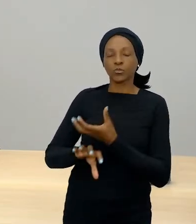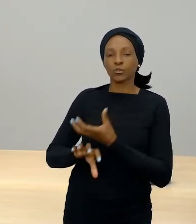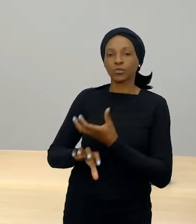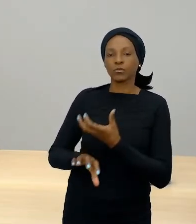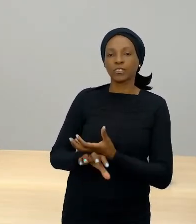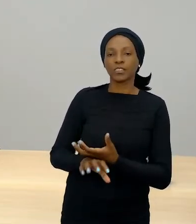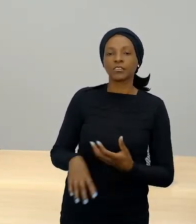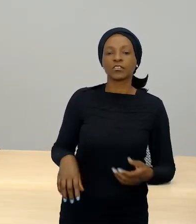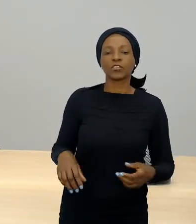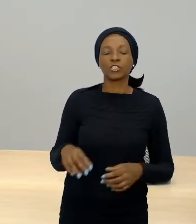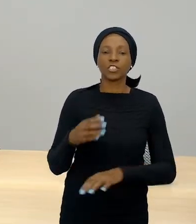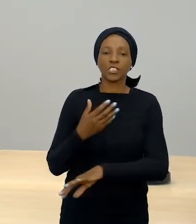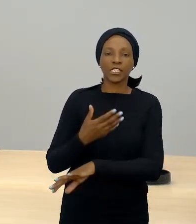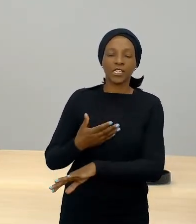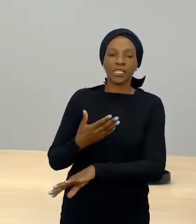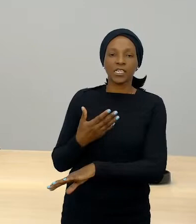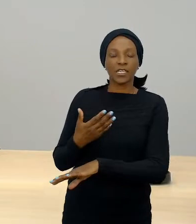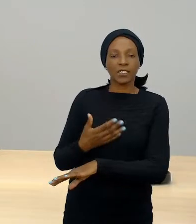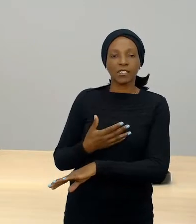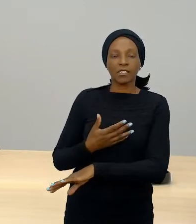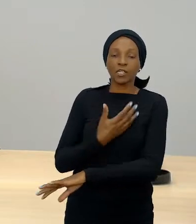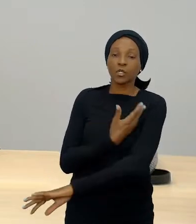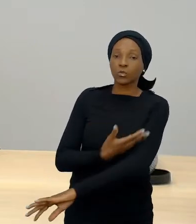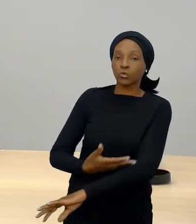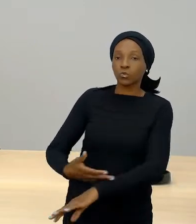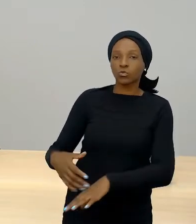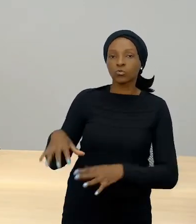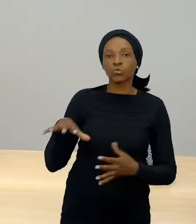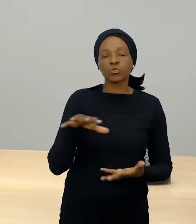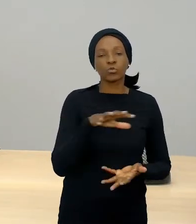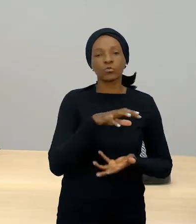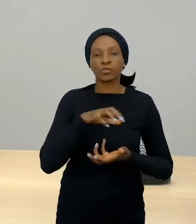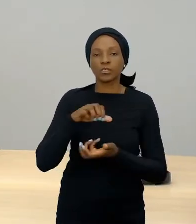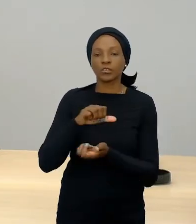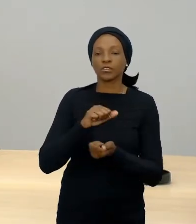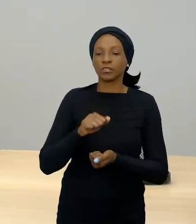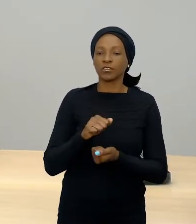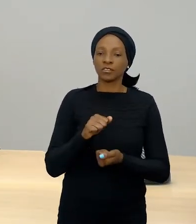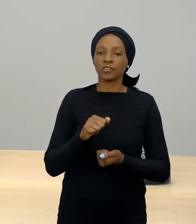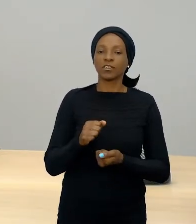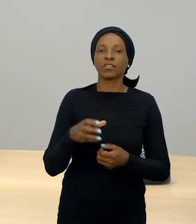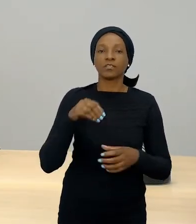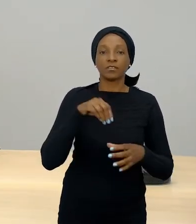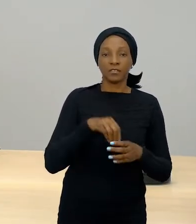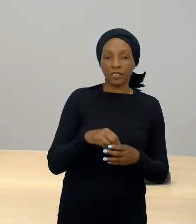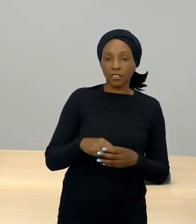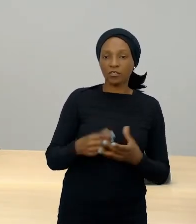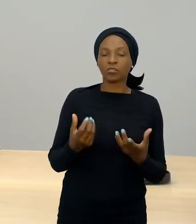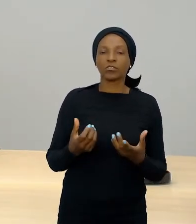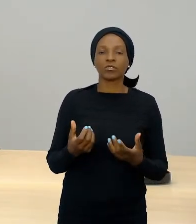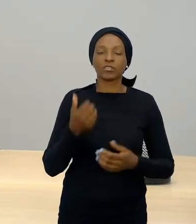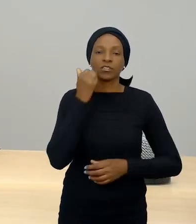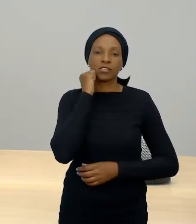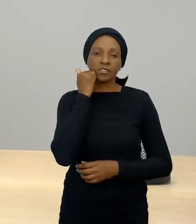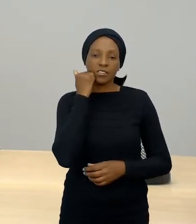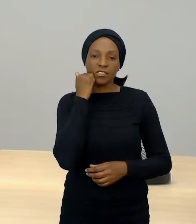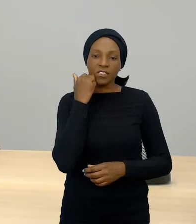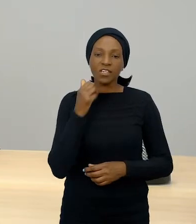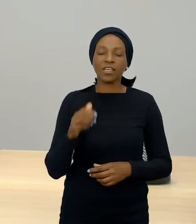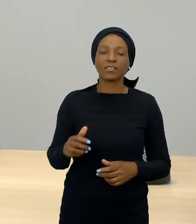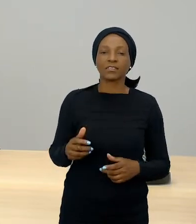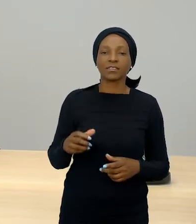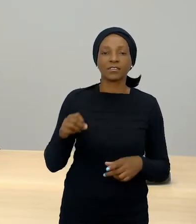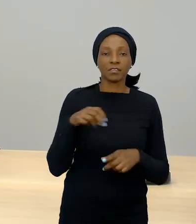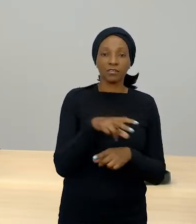de hábitos sustentáveis dentro do nosso aprofundamento de ciências em ação. Estamos entrando